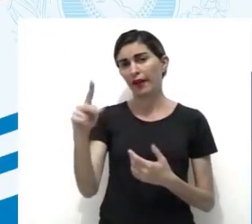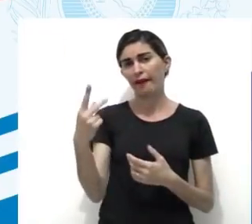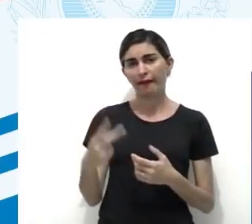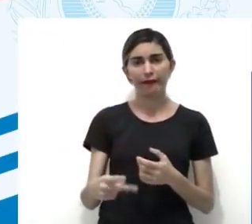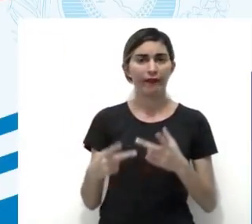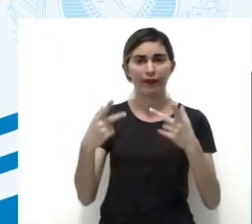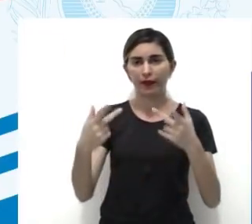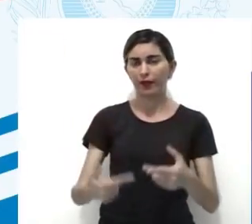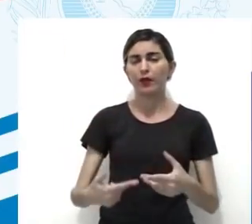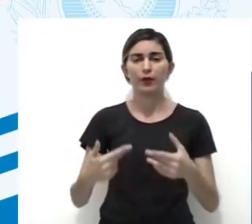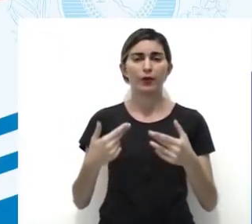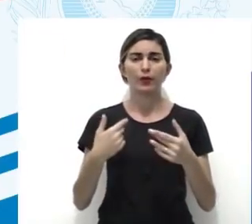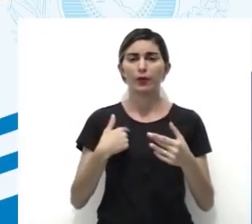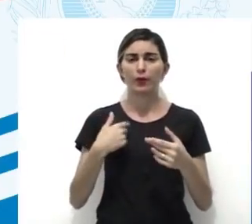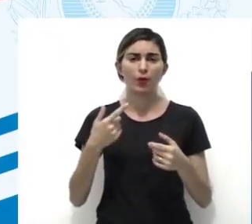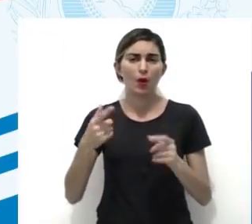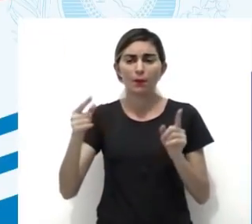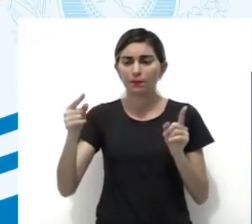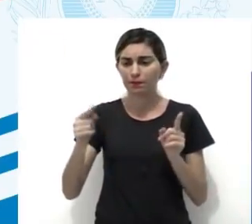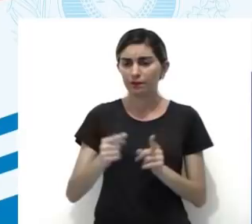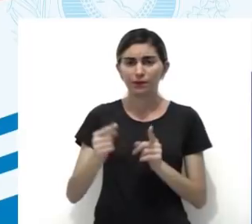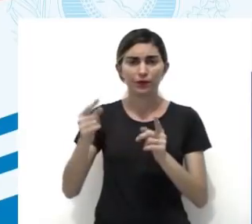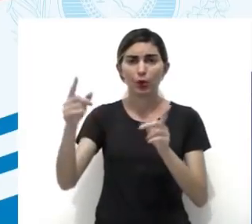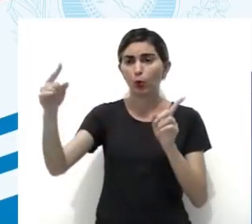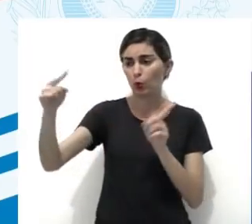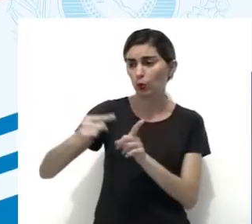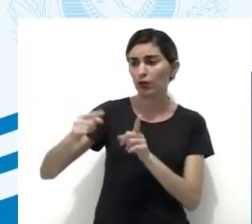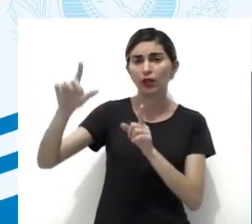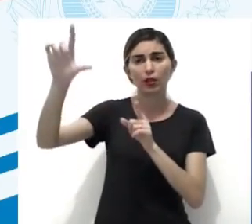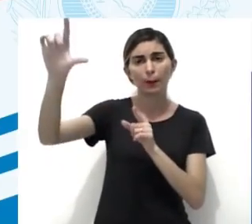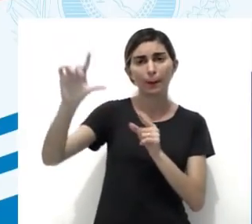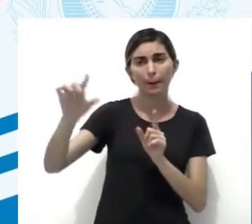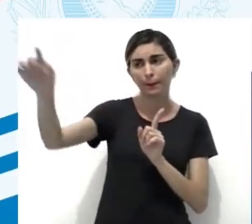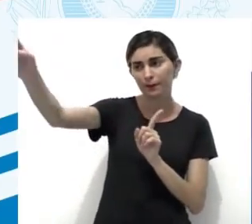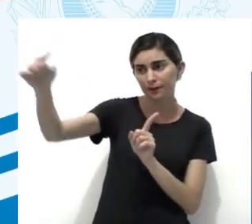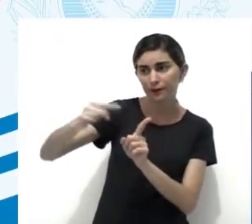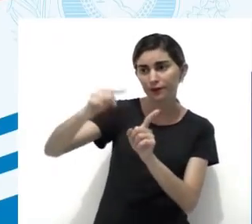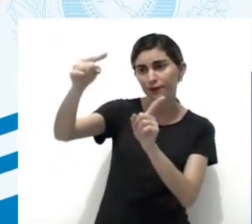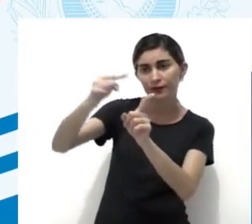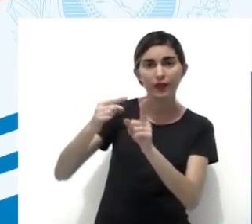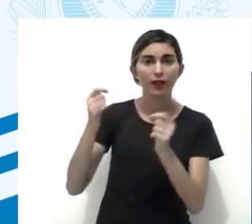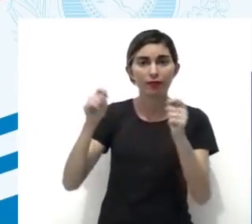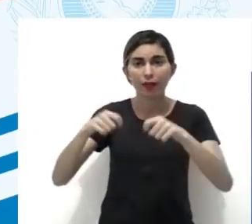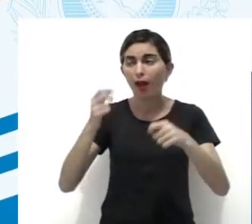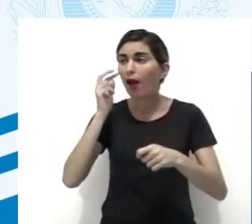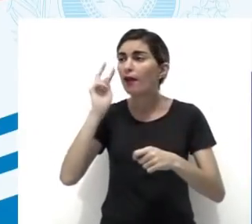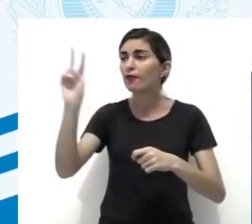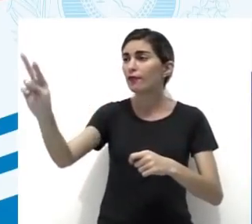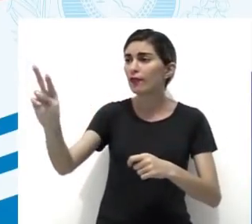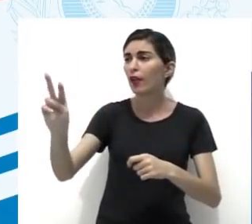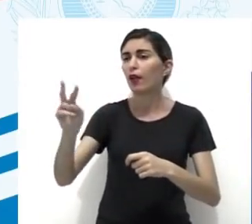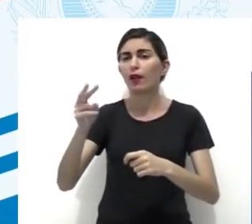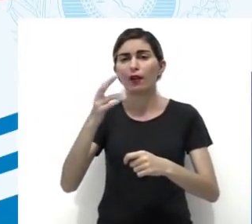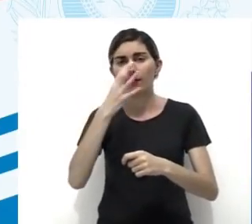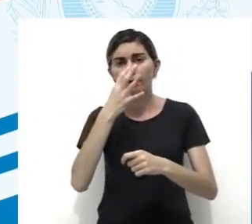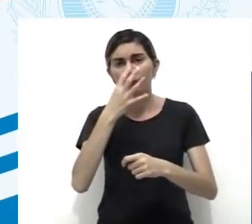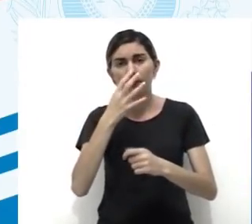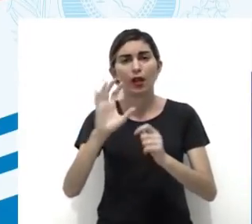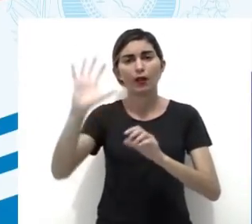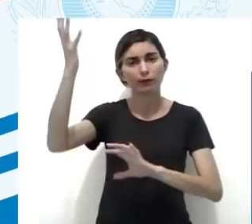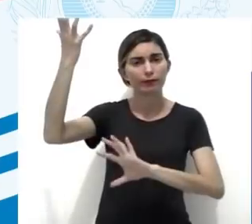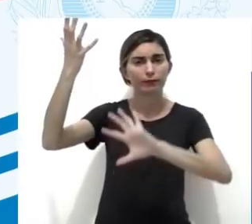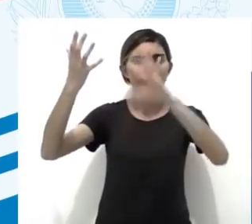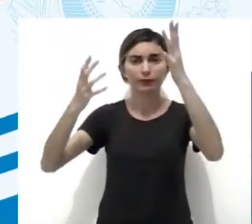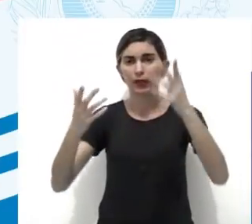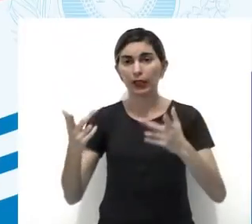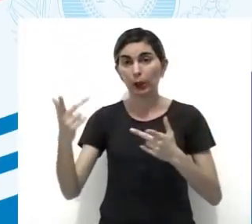torna-se uma abstração muito mais curta, né? Ela torna-se de forma mais efetiva, acontecendo quase que em